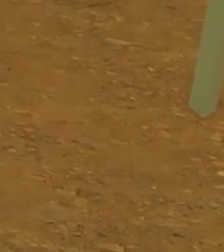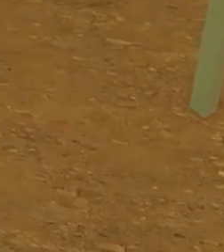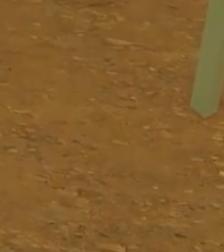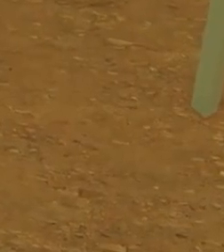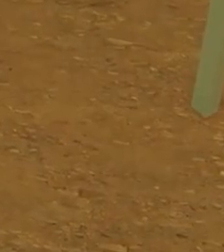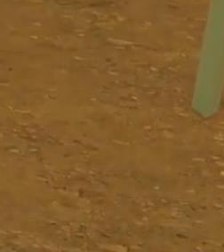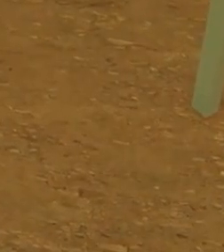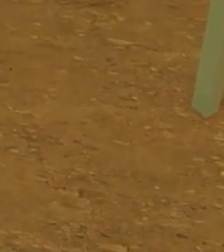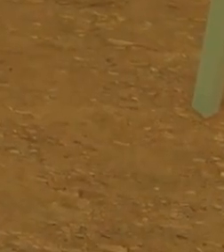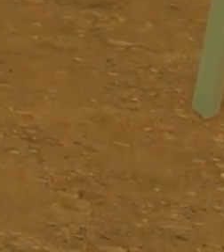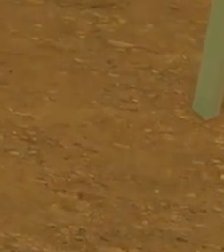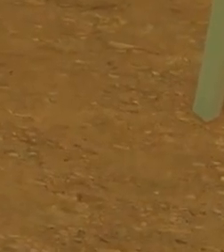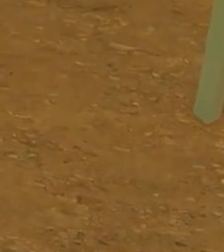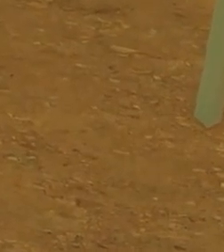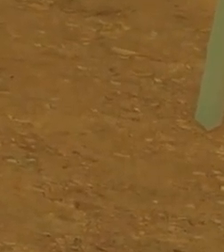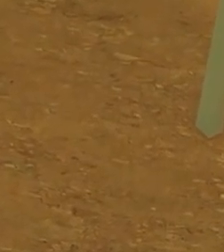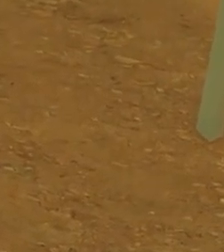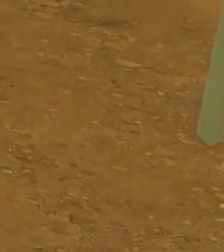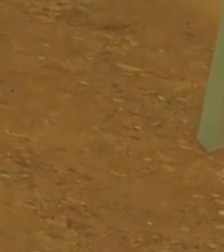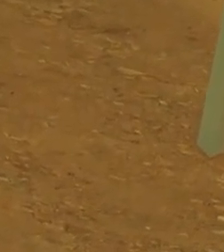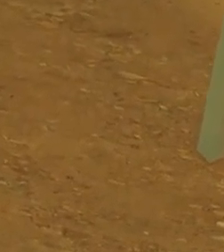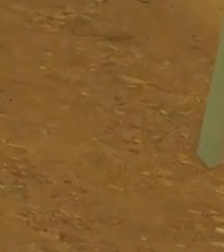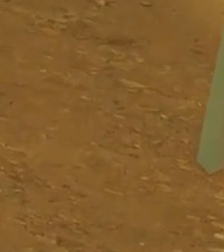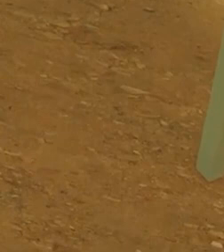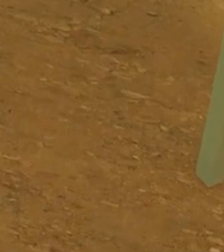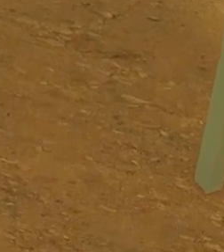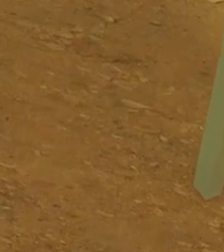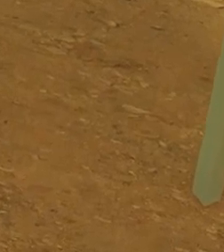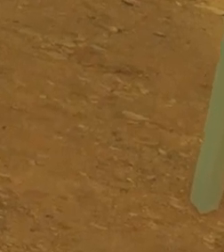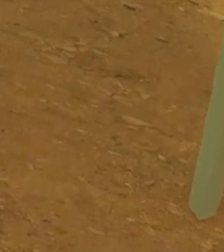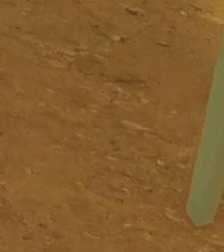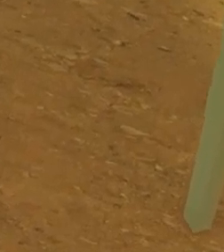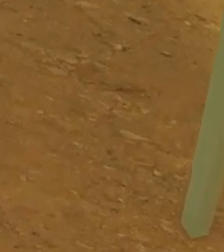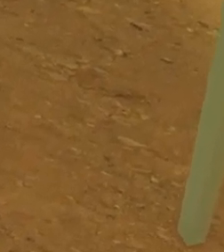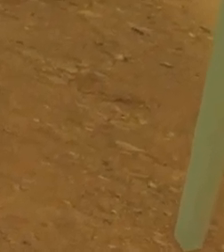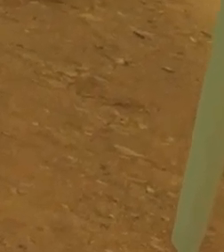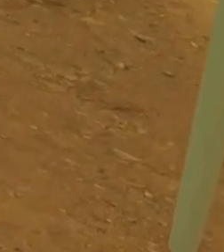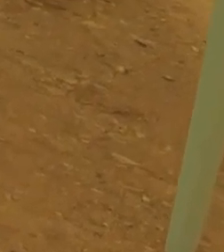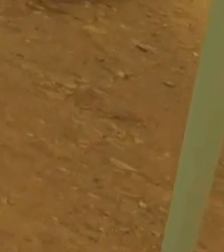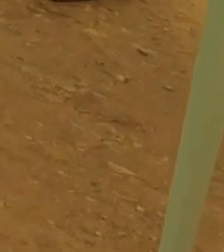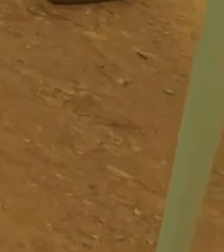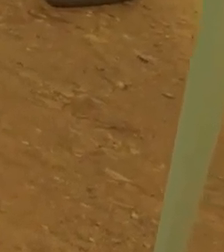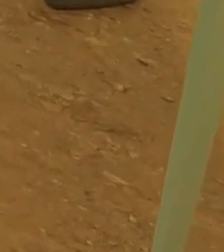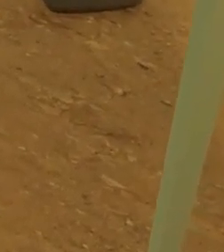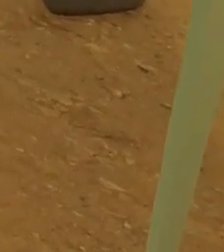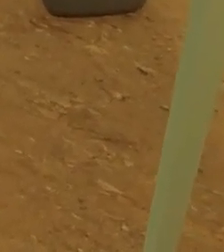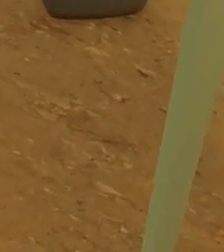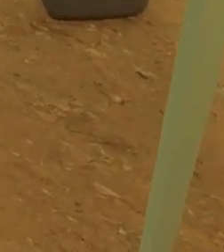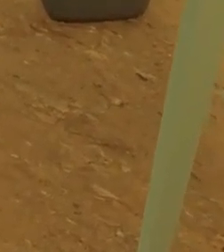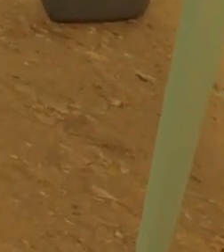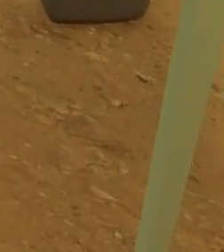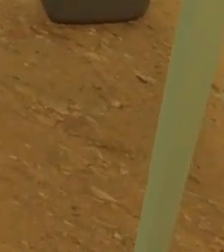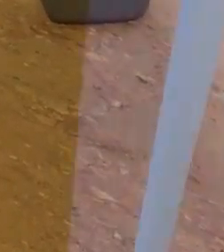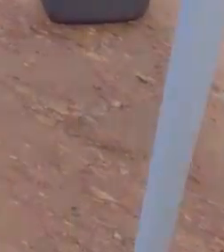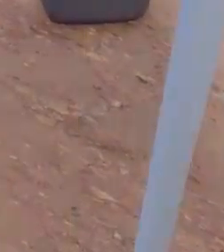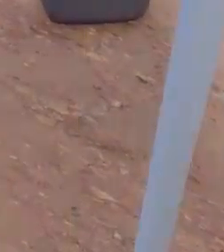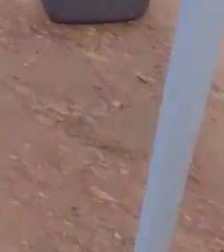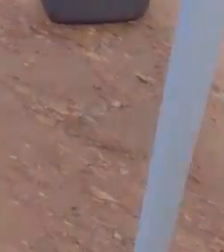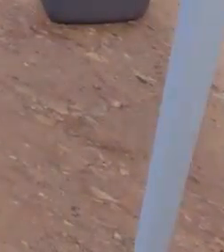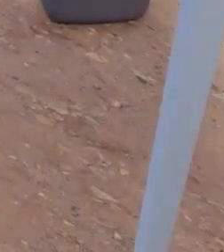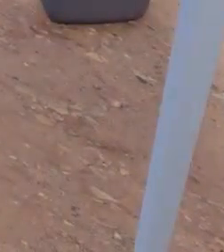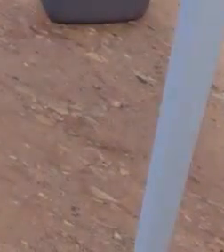ser controlados, como a proporção entre os componentes, temperatura, agitação e distância de